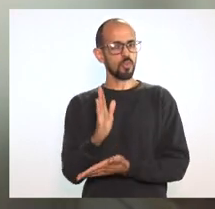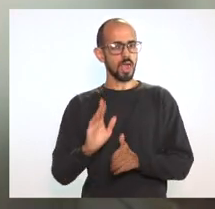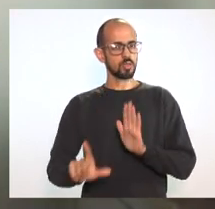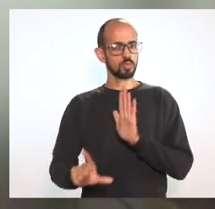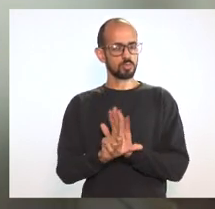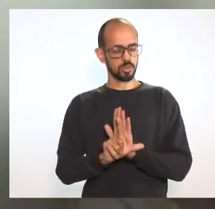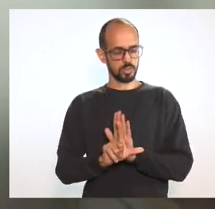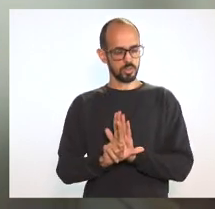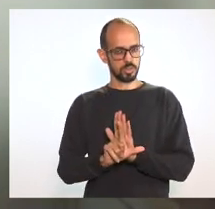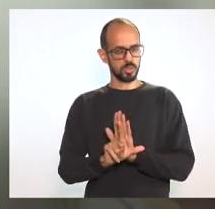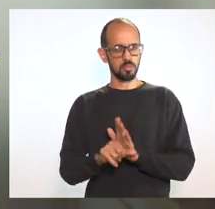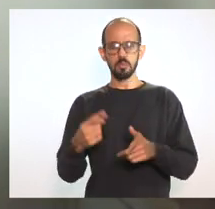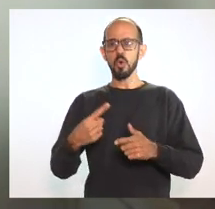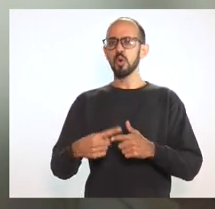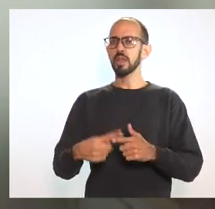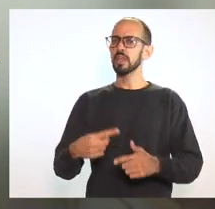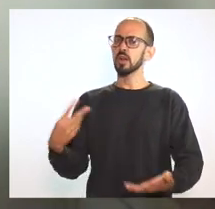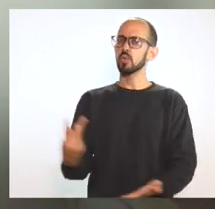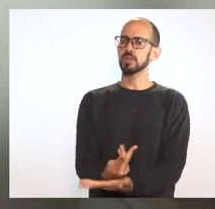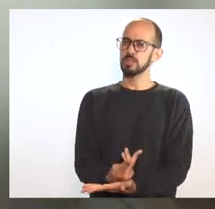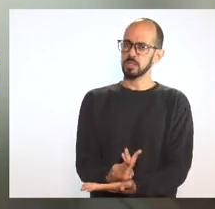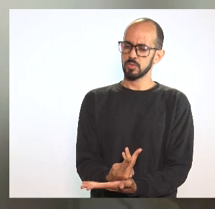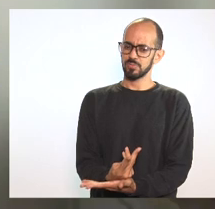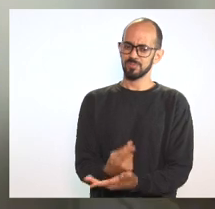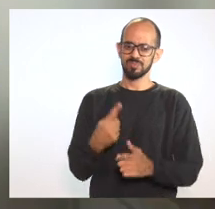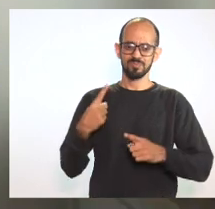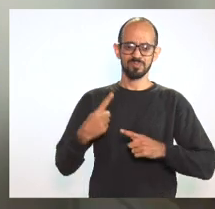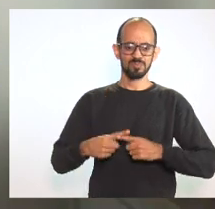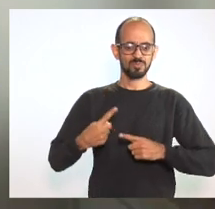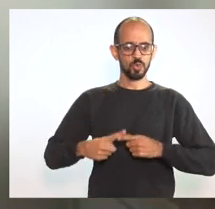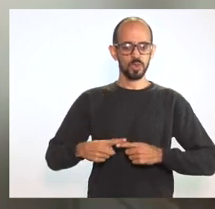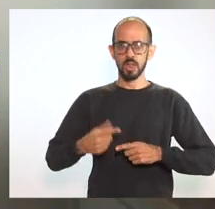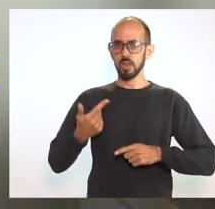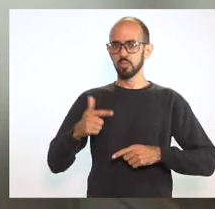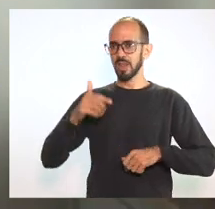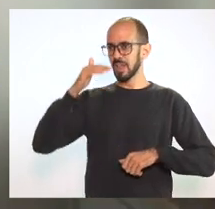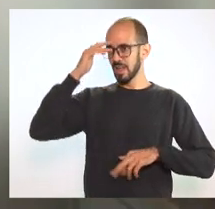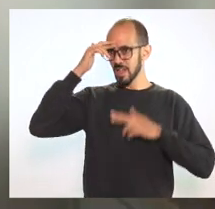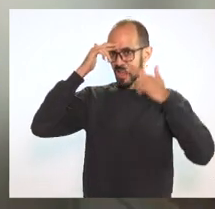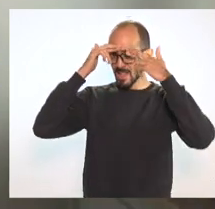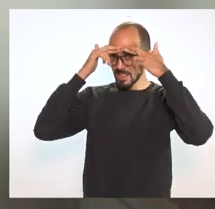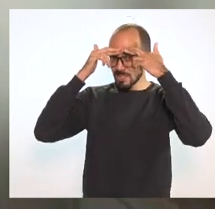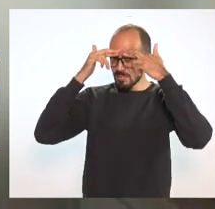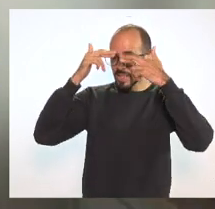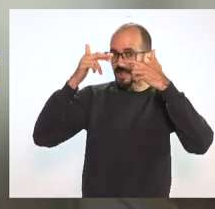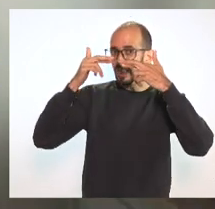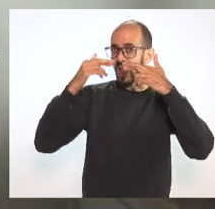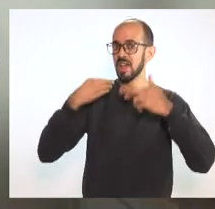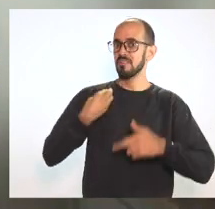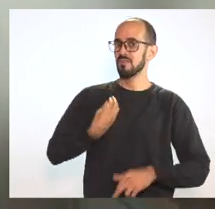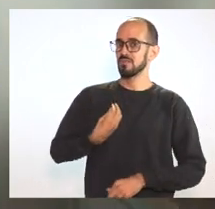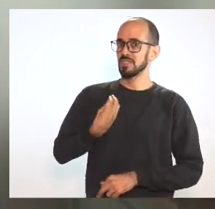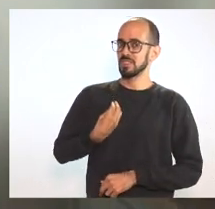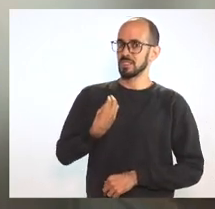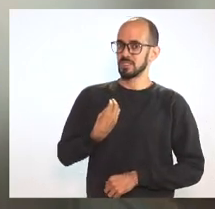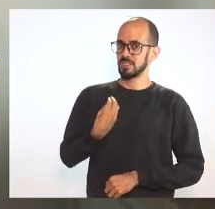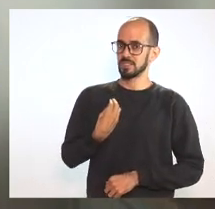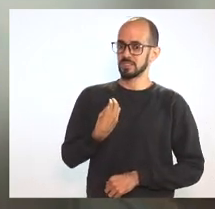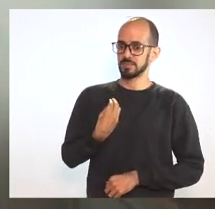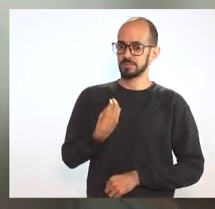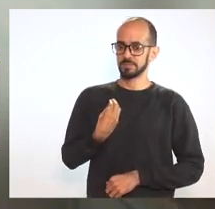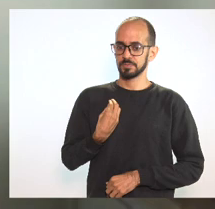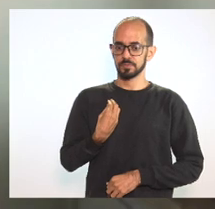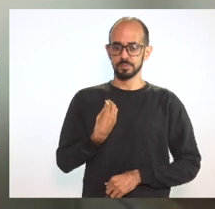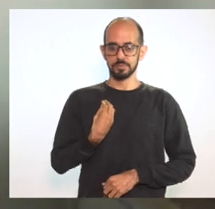está acontecendo? Porque não está se respeitando a vida. Ainda